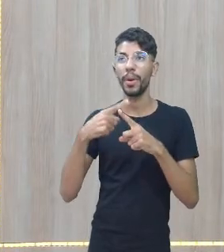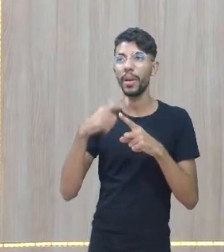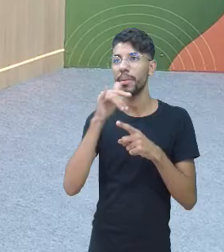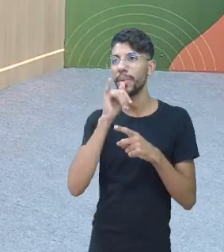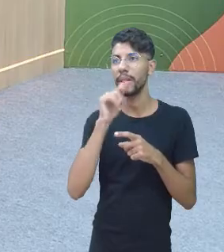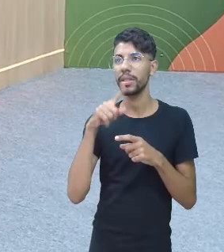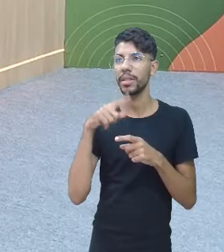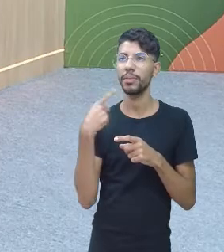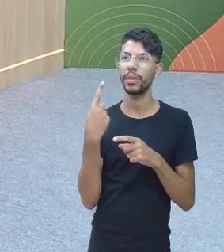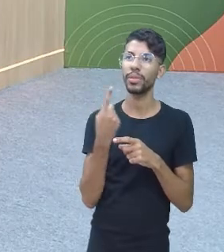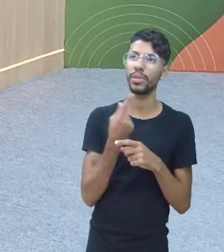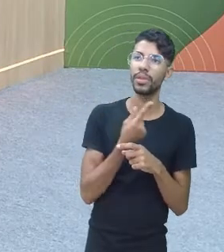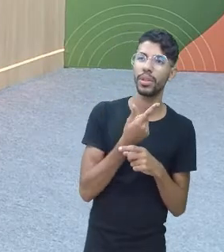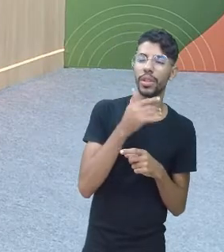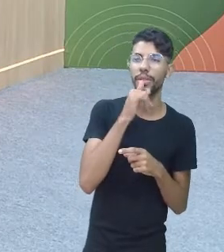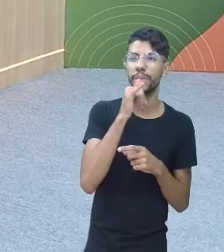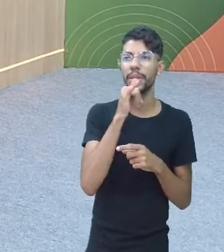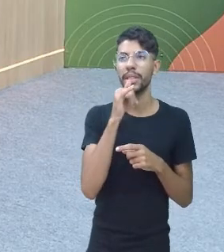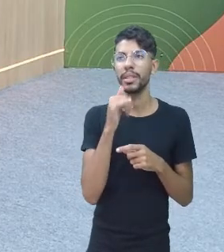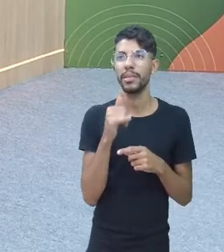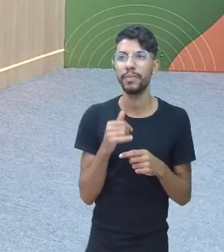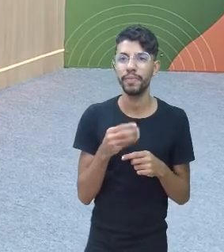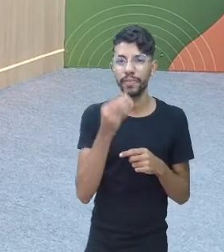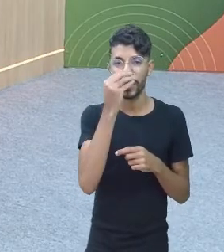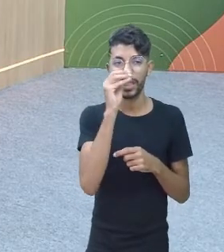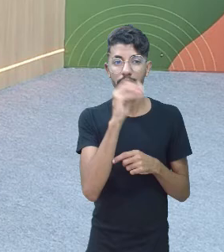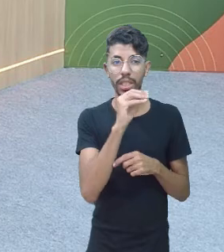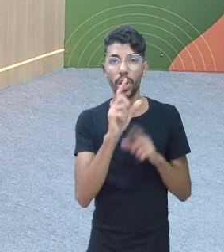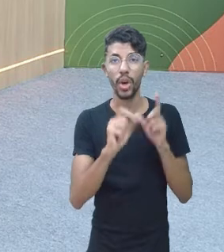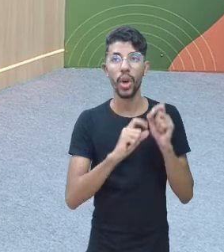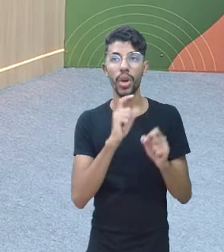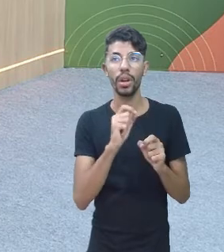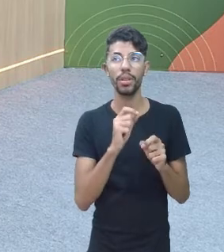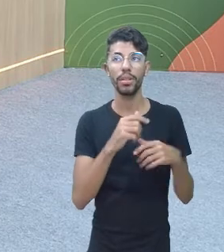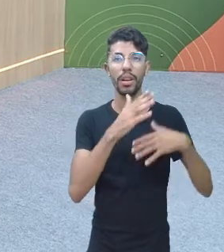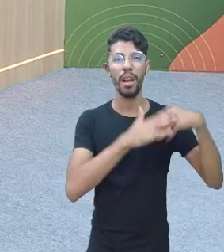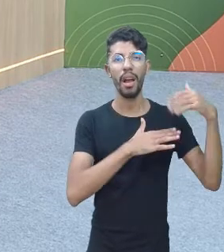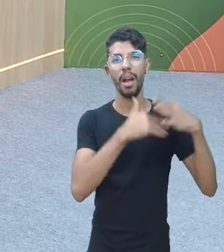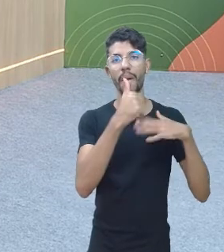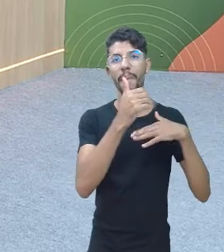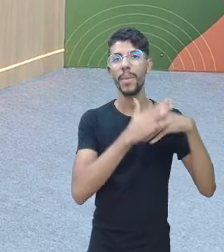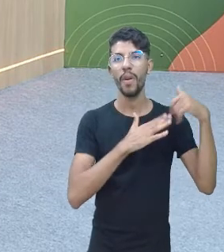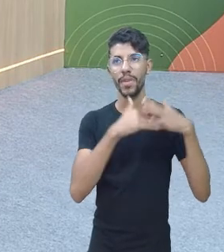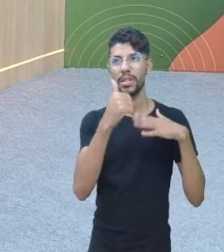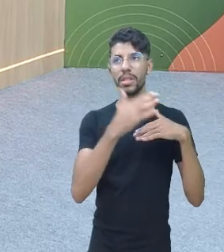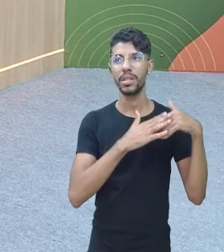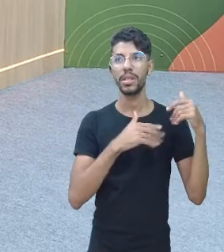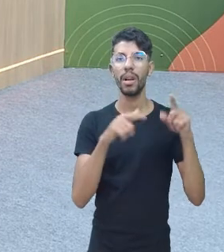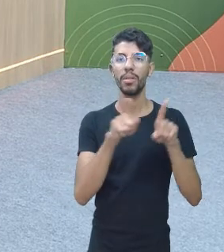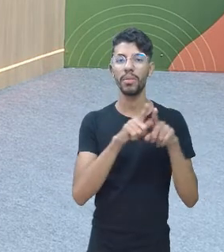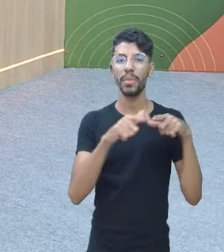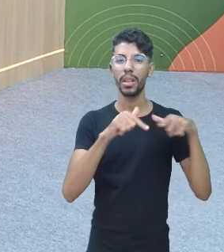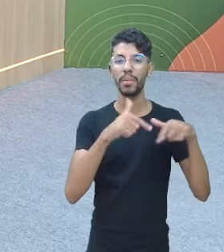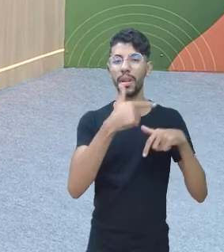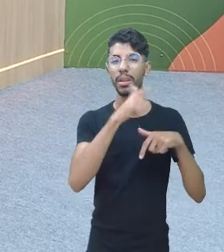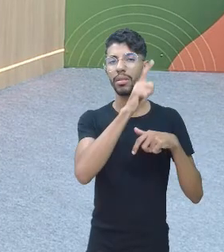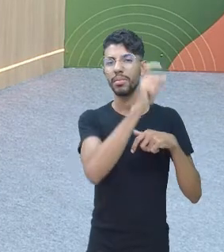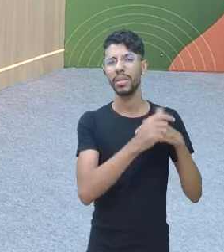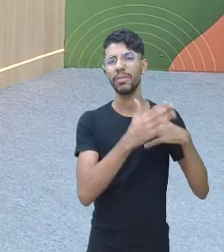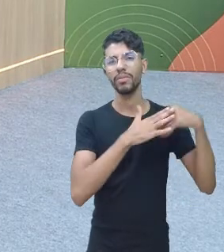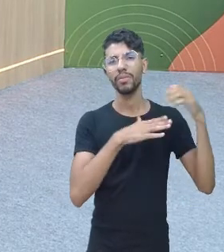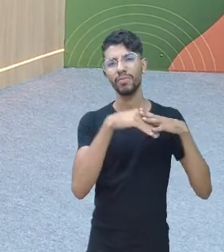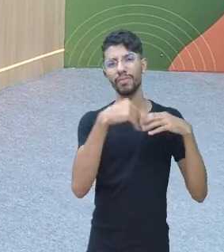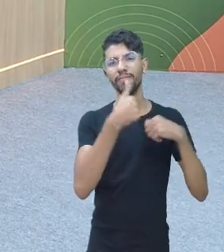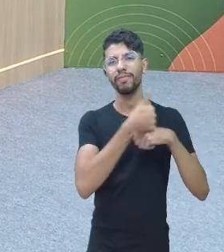não desmerece, mas aí você deixa de valorizar a profissão, o trabalho de um profissional que foi formado